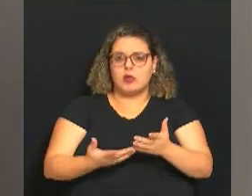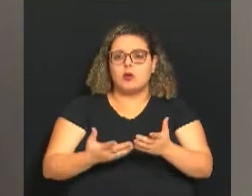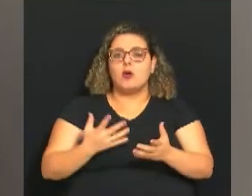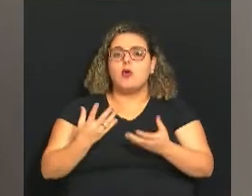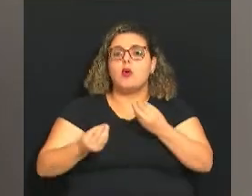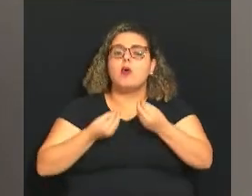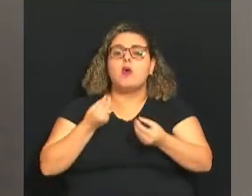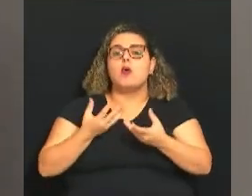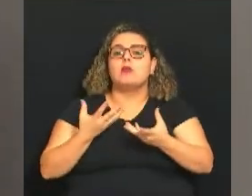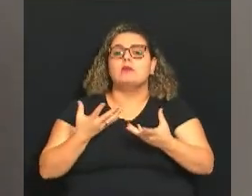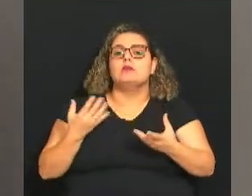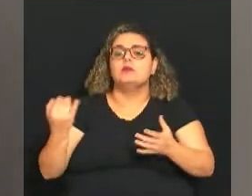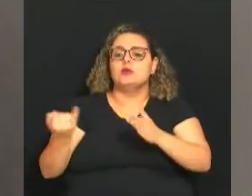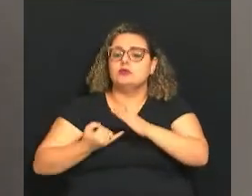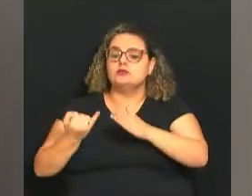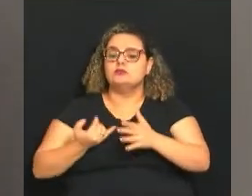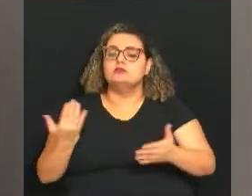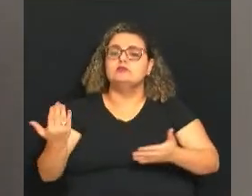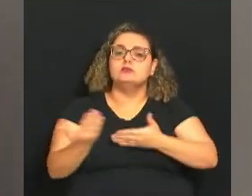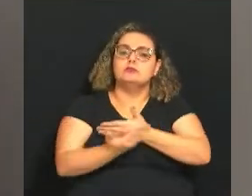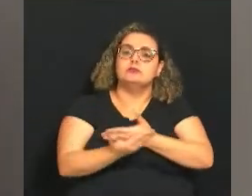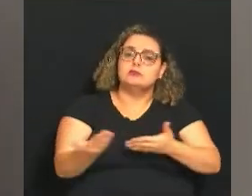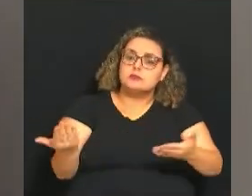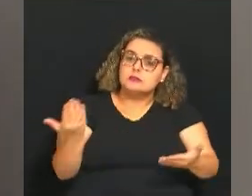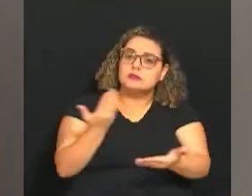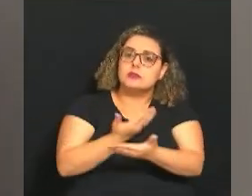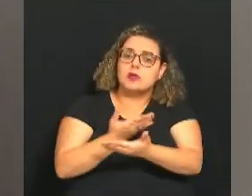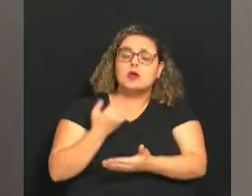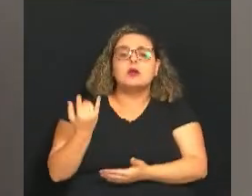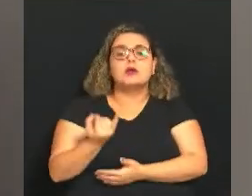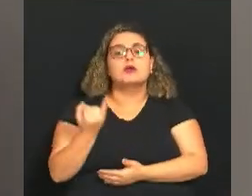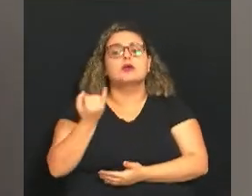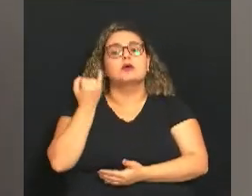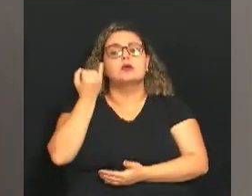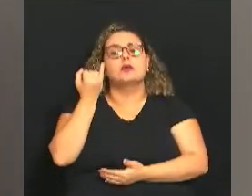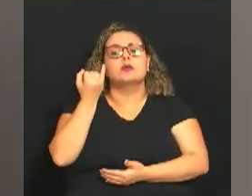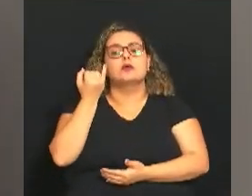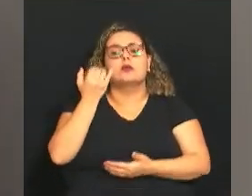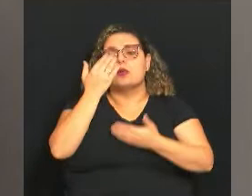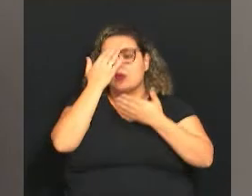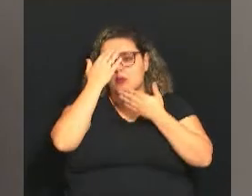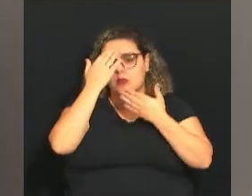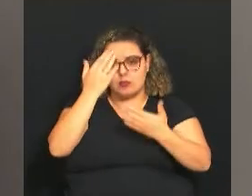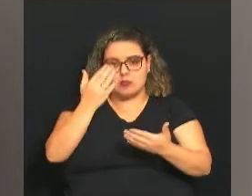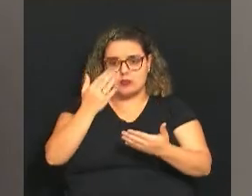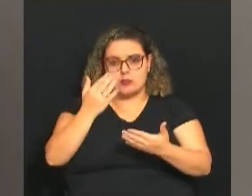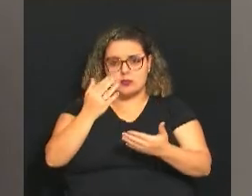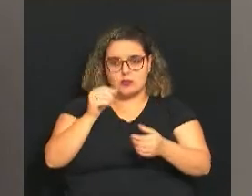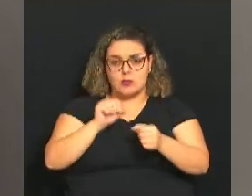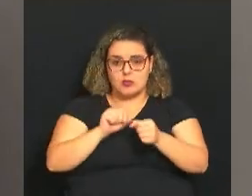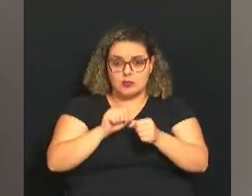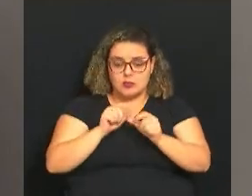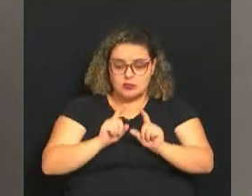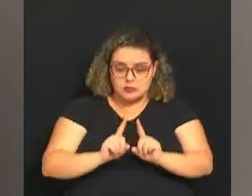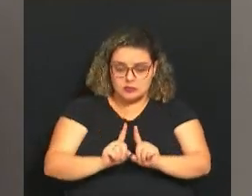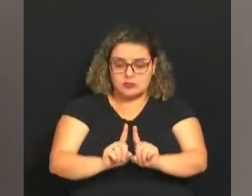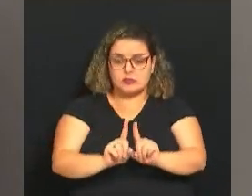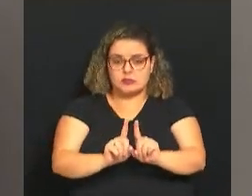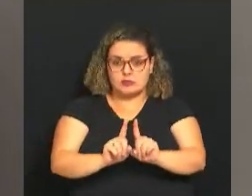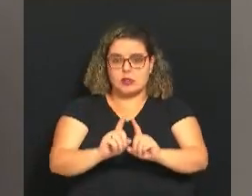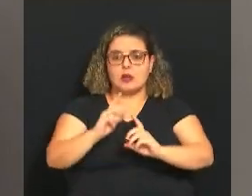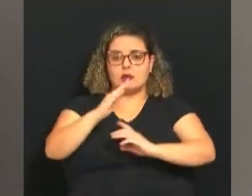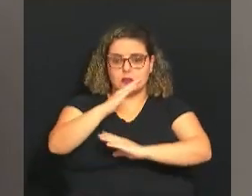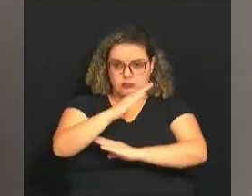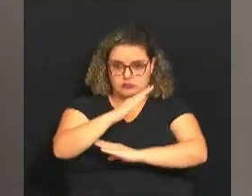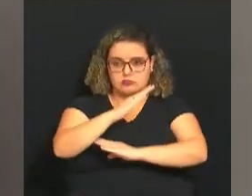essas instituições tão importantes. E muito obrigado por fazer essa parceria com a Câmara Municipal, com a Comissão